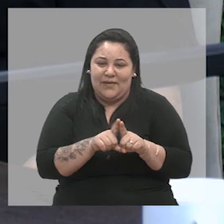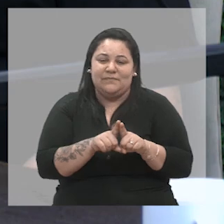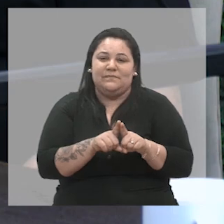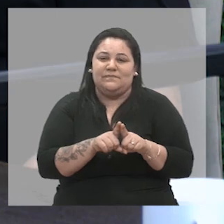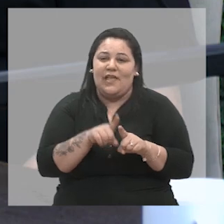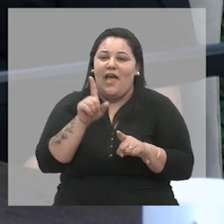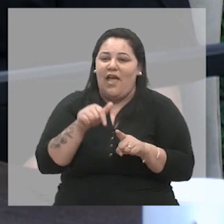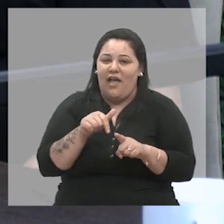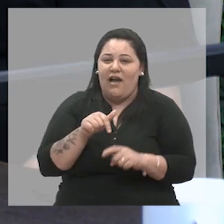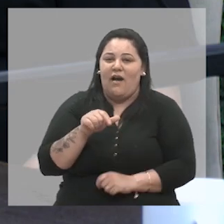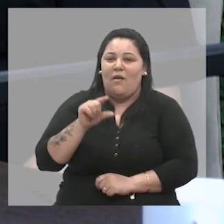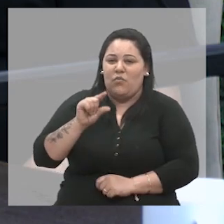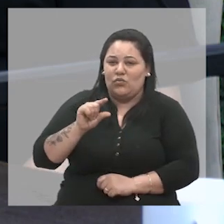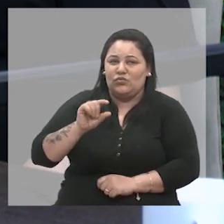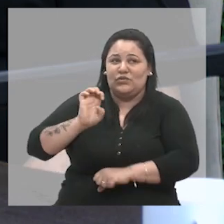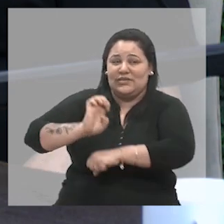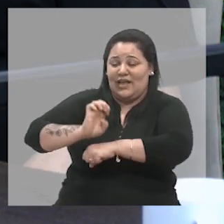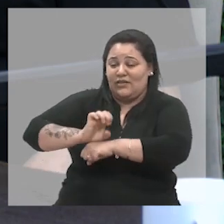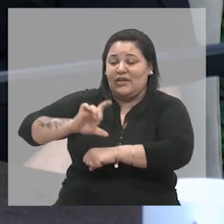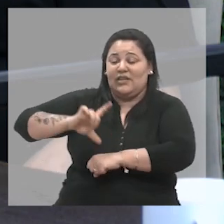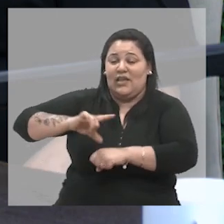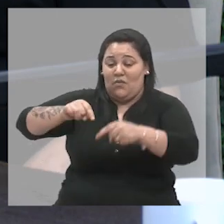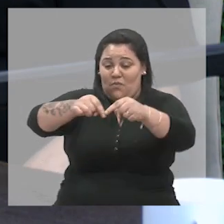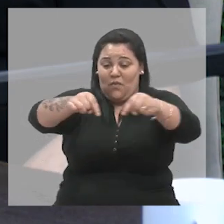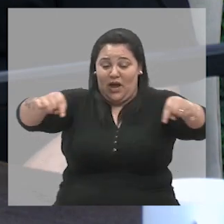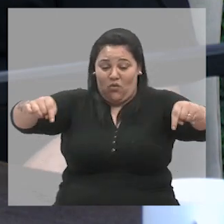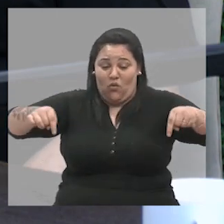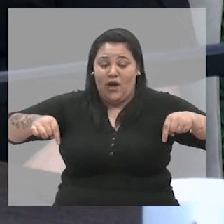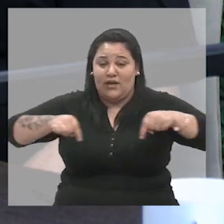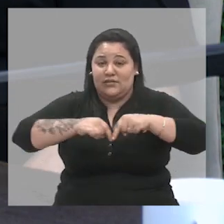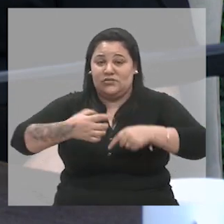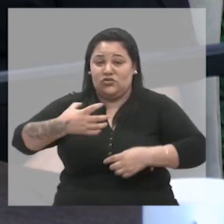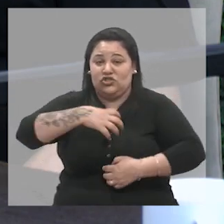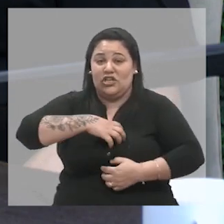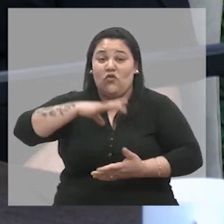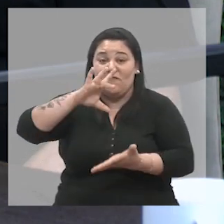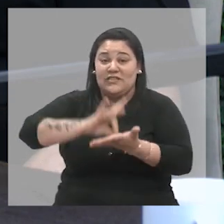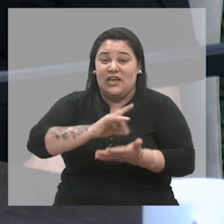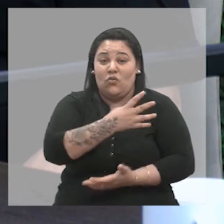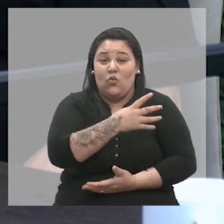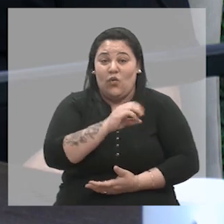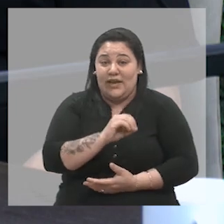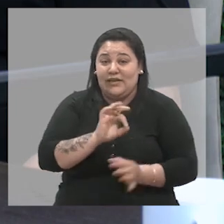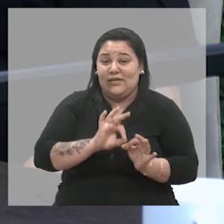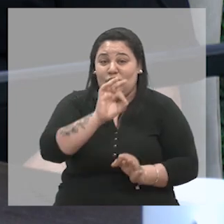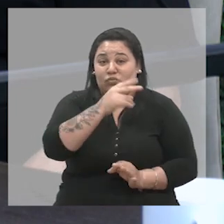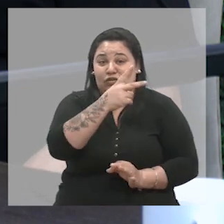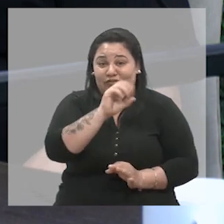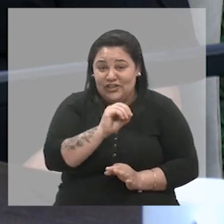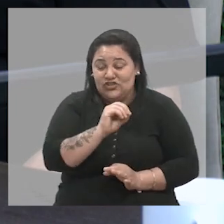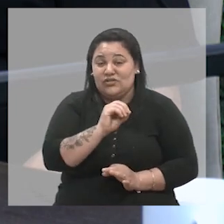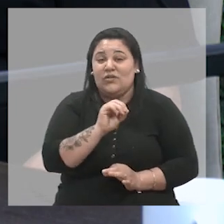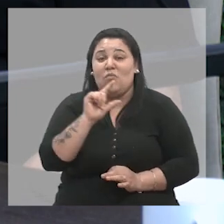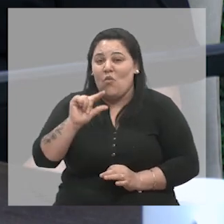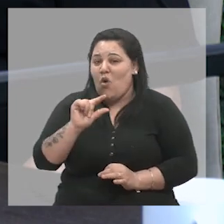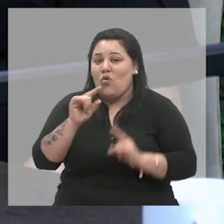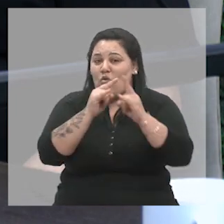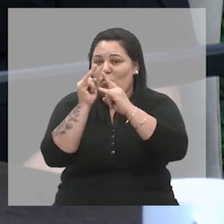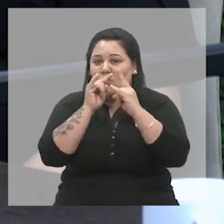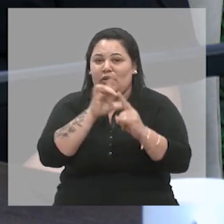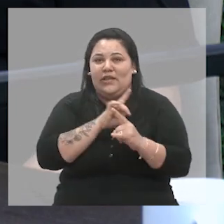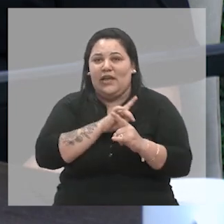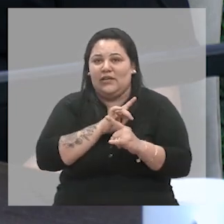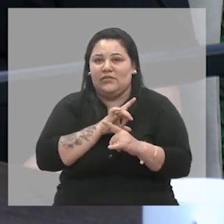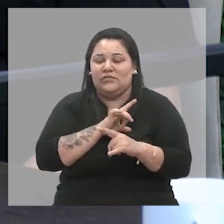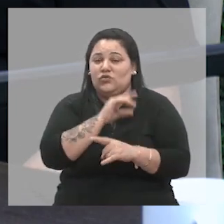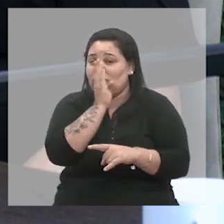É um dos poucos do estado que tem uma quadra do tamanho oficial, que é 40 por 20. Pouquíssimos clubes têm, não só no